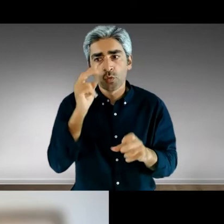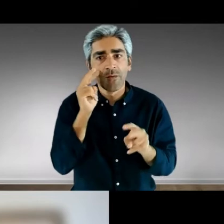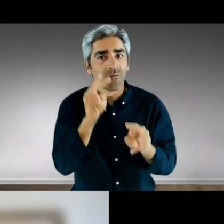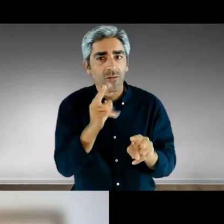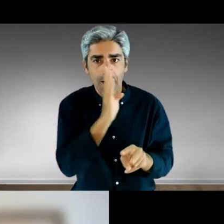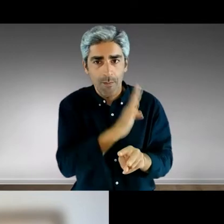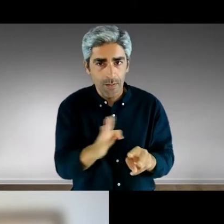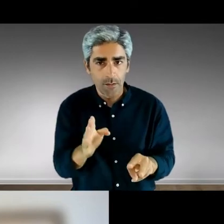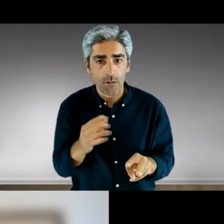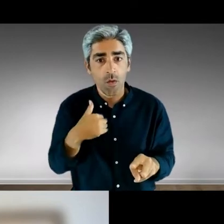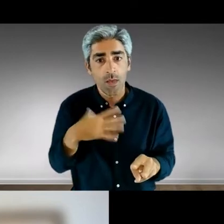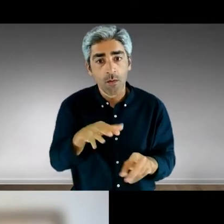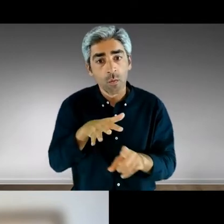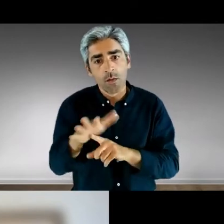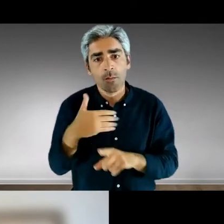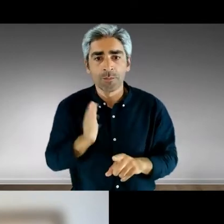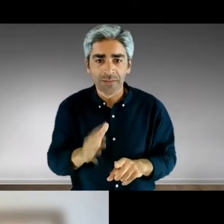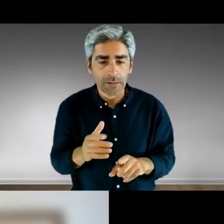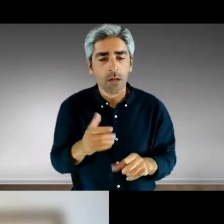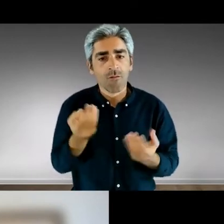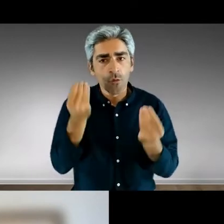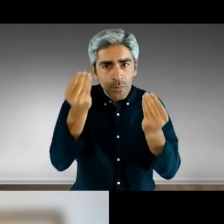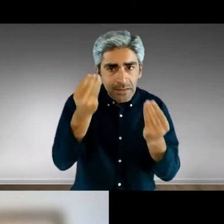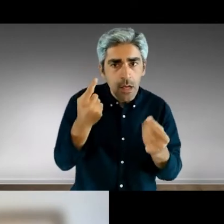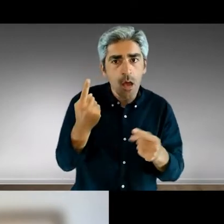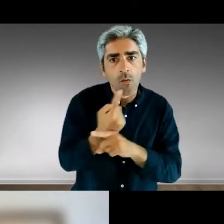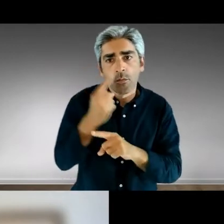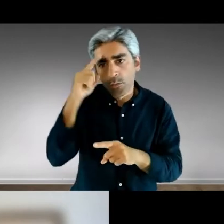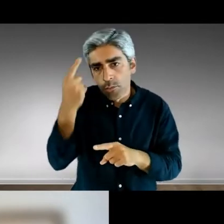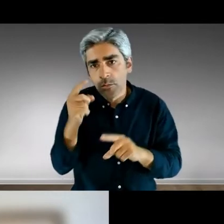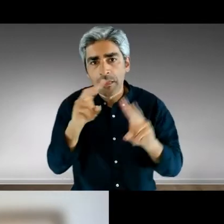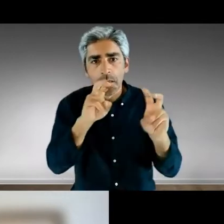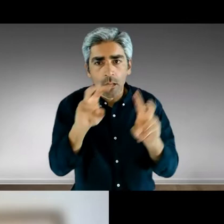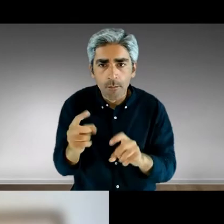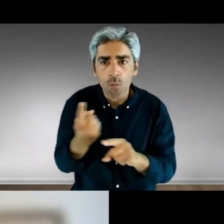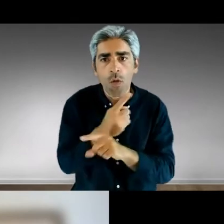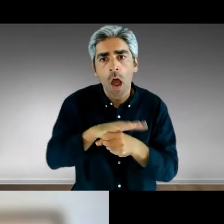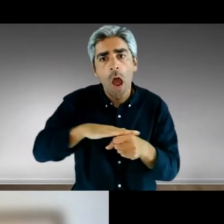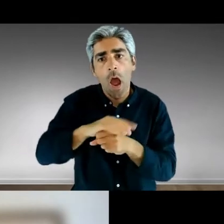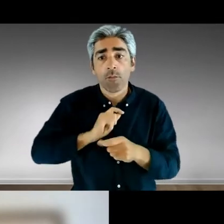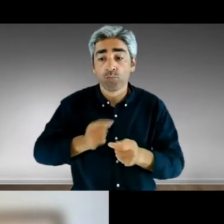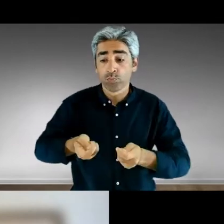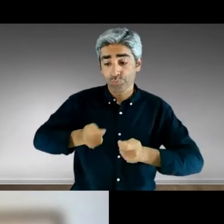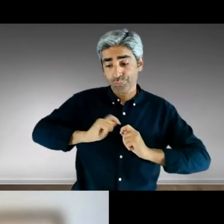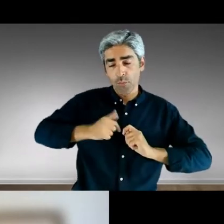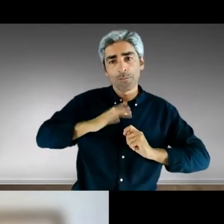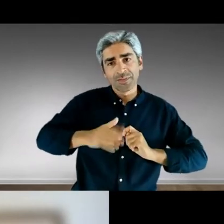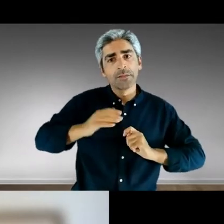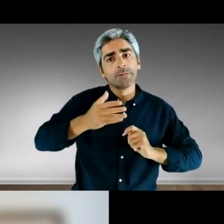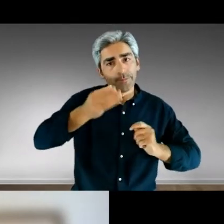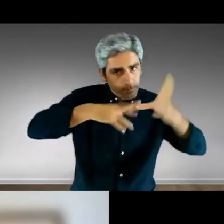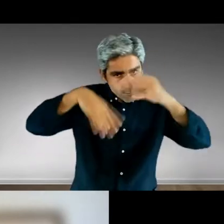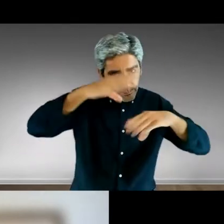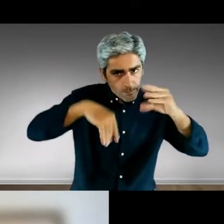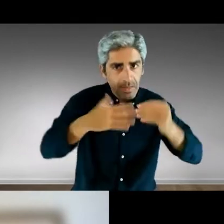se quiser ser uma inspiração para alguém, eu tenho que estar atualizada, tenho que estar atualizada nas áreas que me são atribuídas, que é para eu realmente poder inspirar